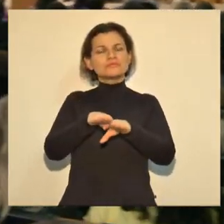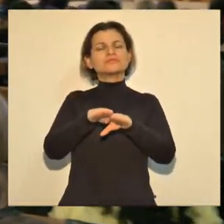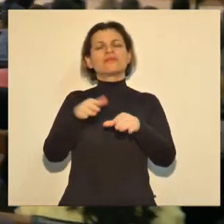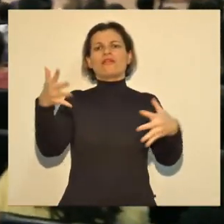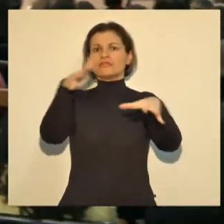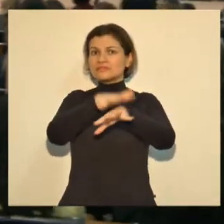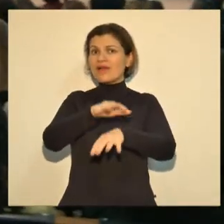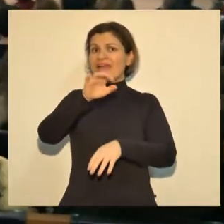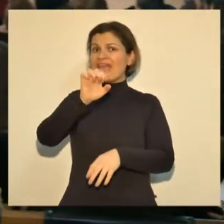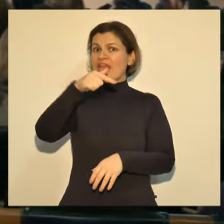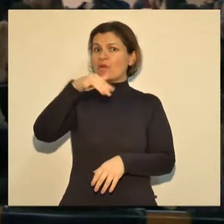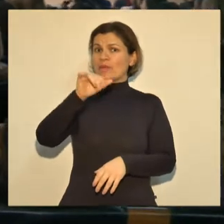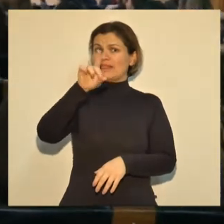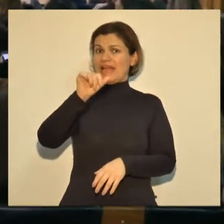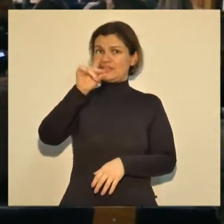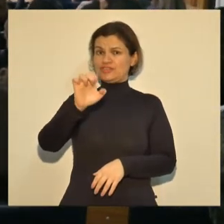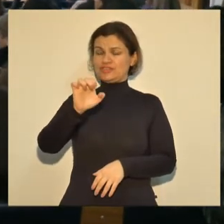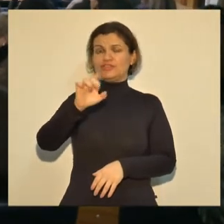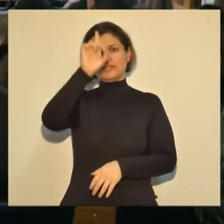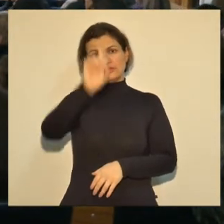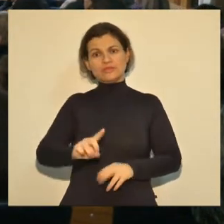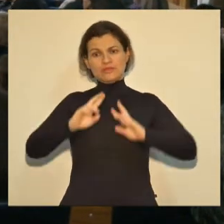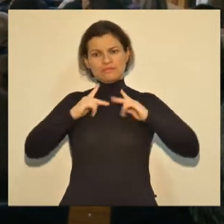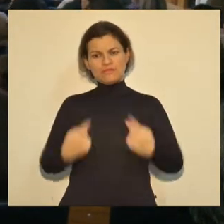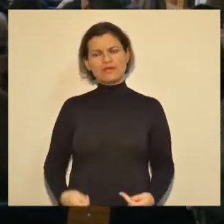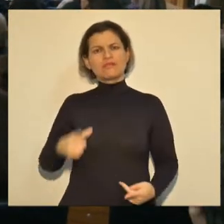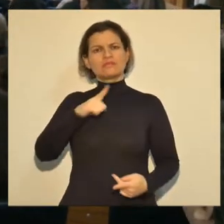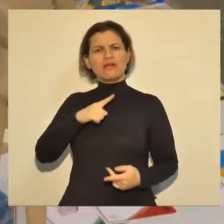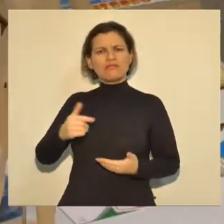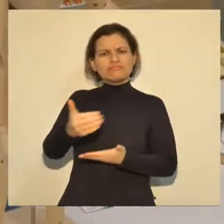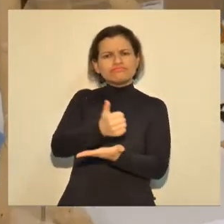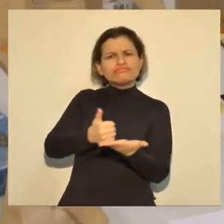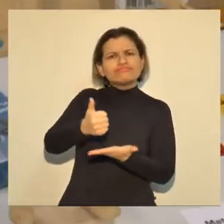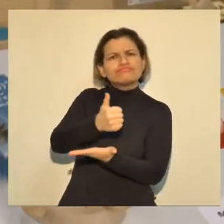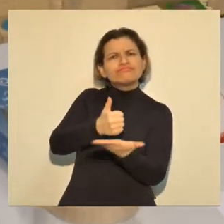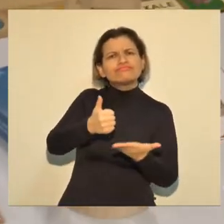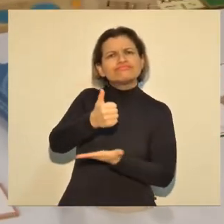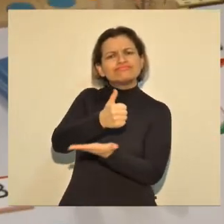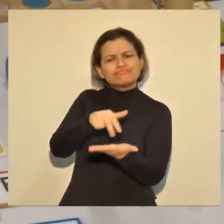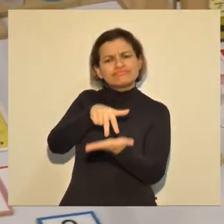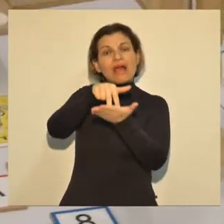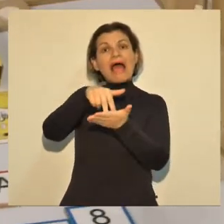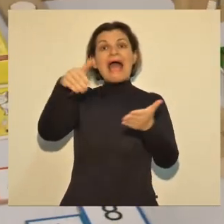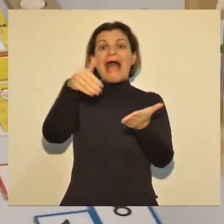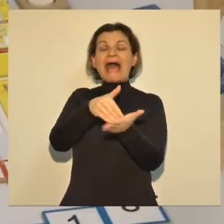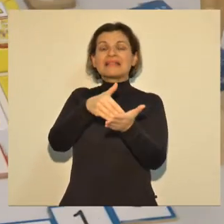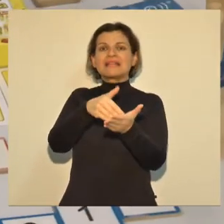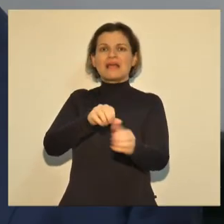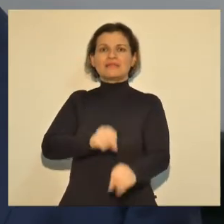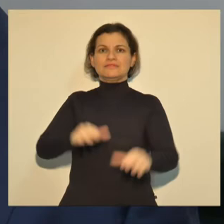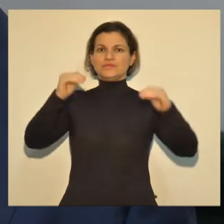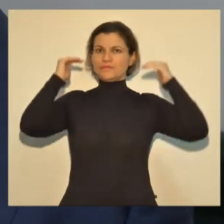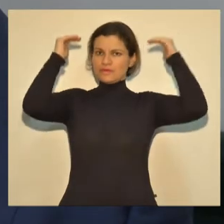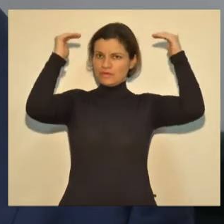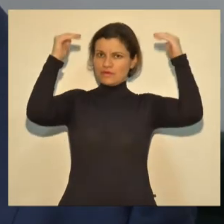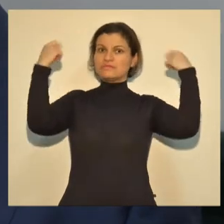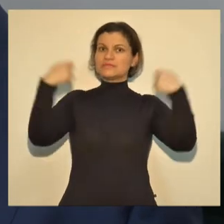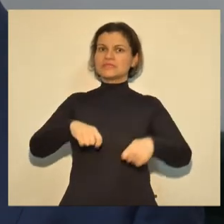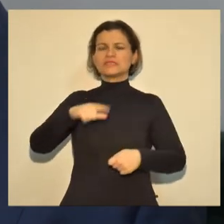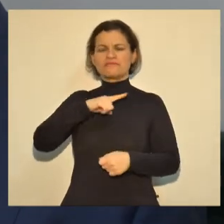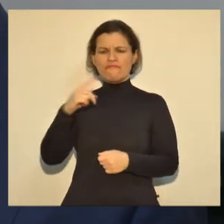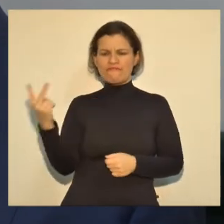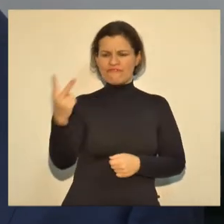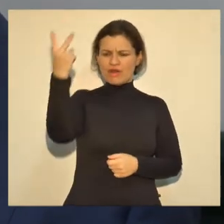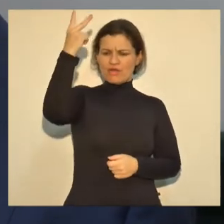equidade e direitos humanos devem formar o alicerce da educação, desde a base ao ensino superior. Nós temos que ter um